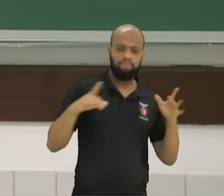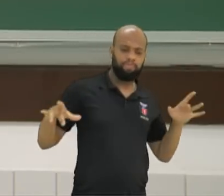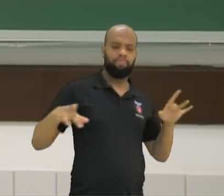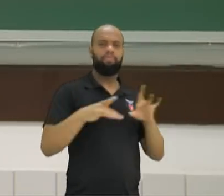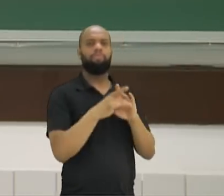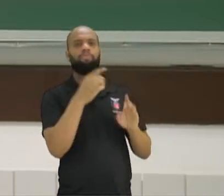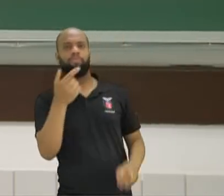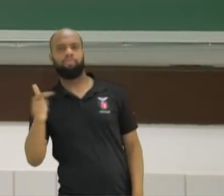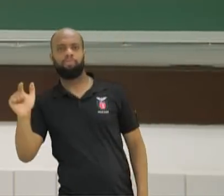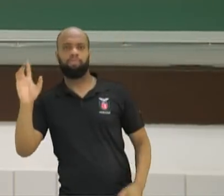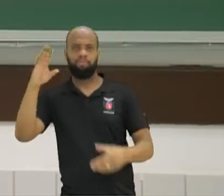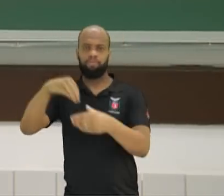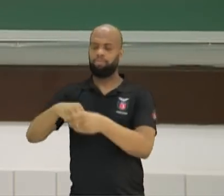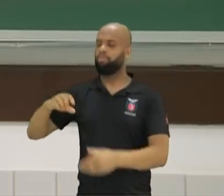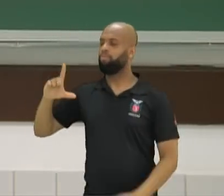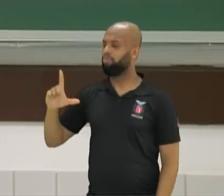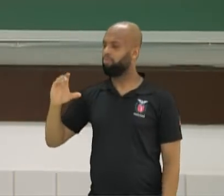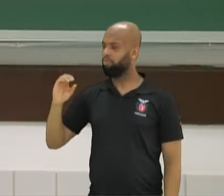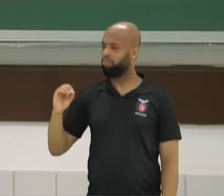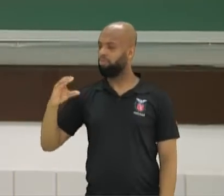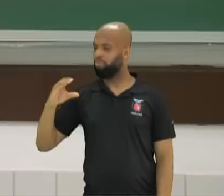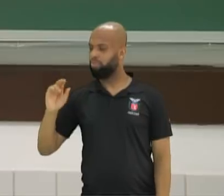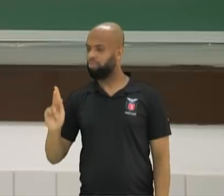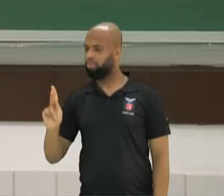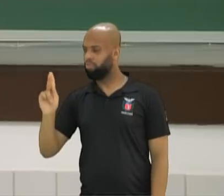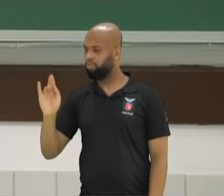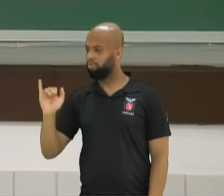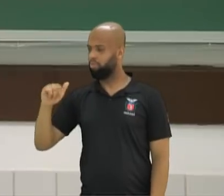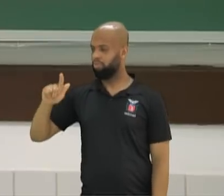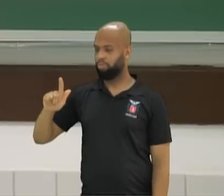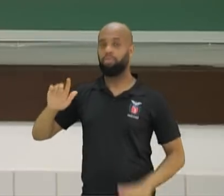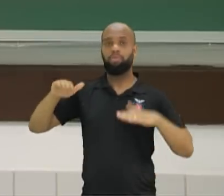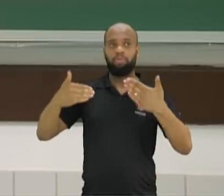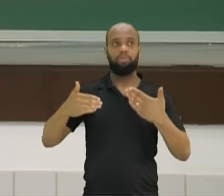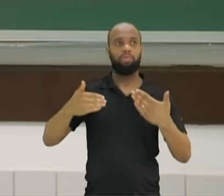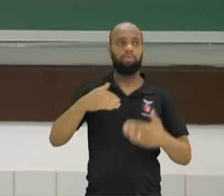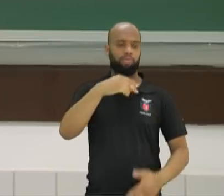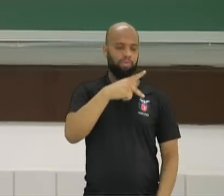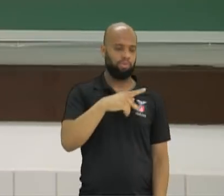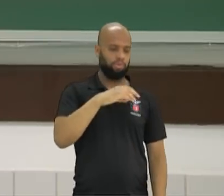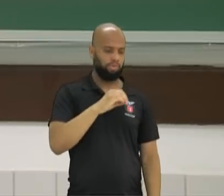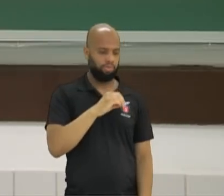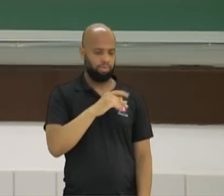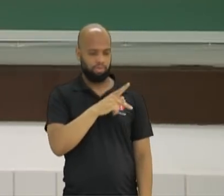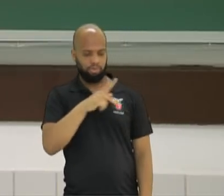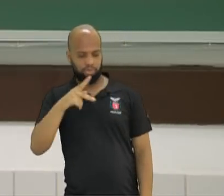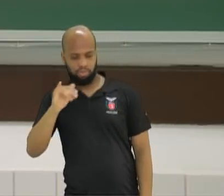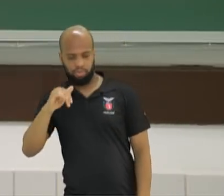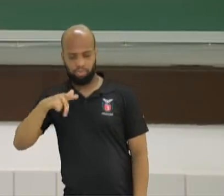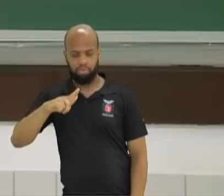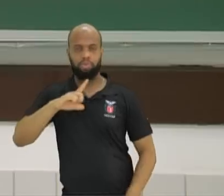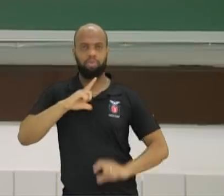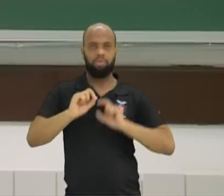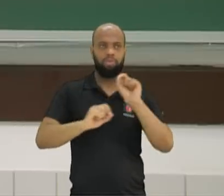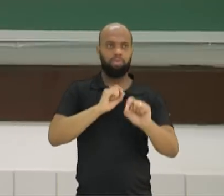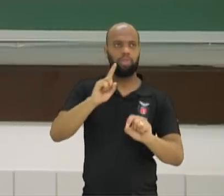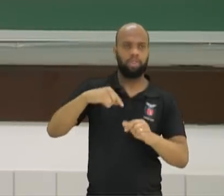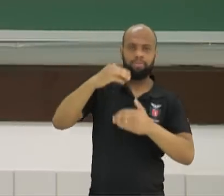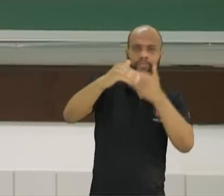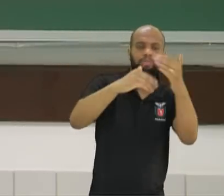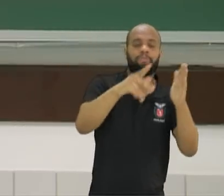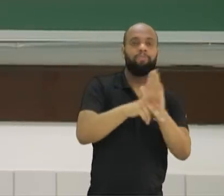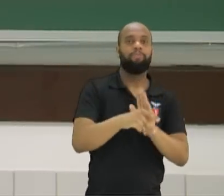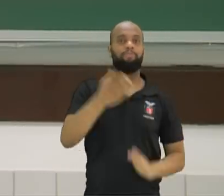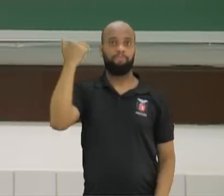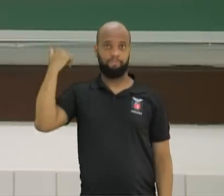novamente lá no locking, ok? Então, o popping é a evolução de uma dança antiga,